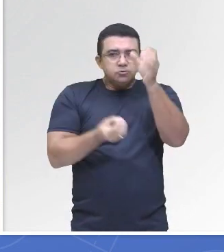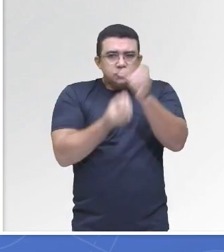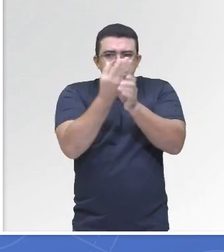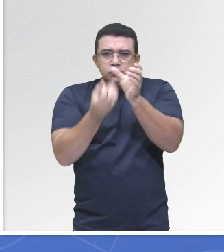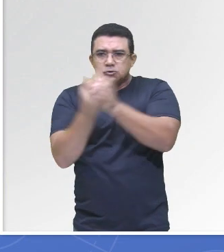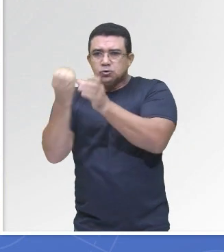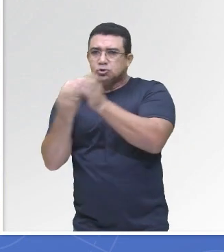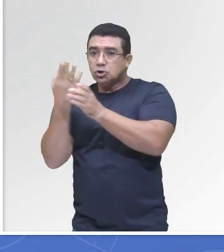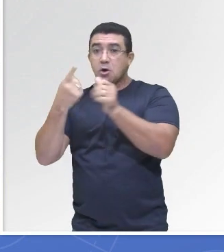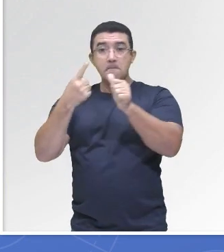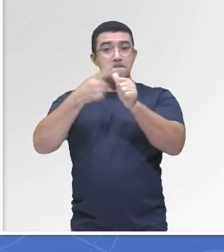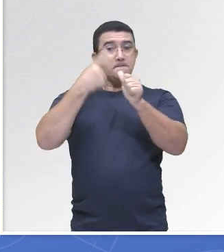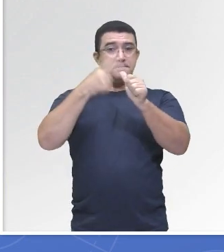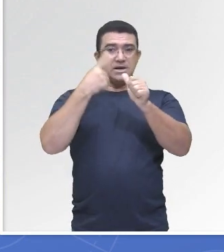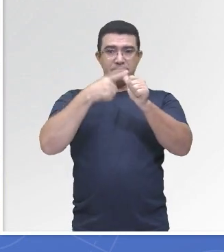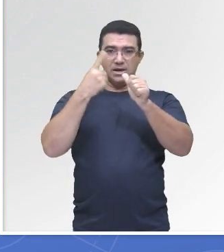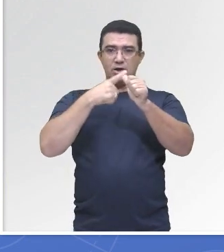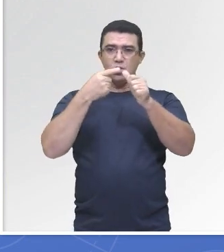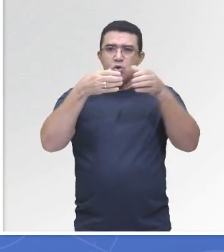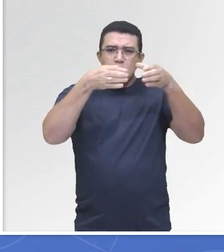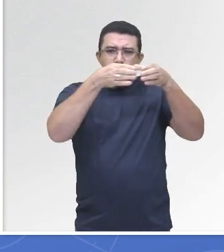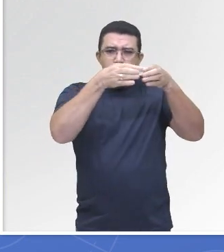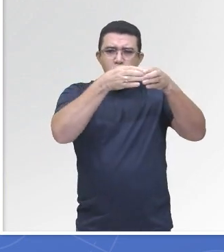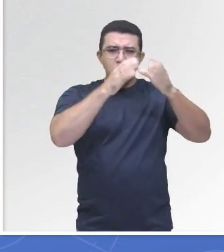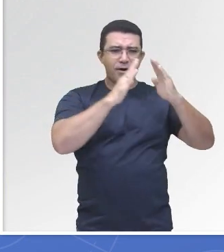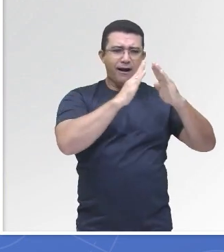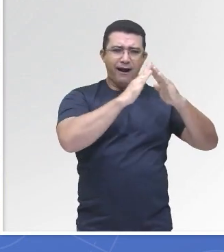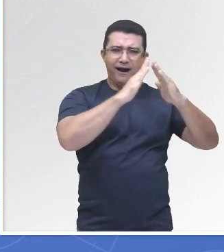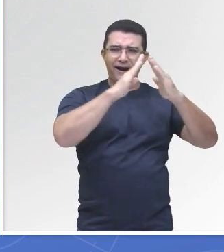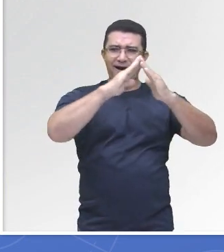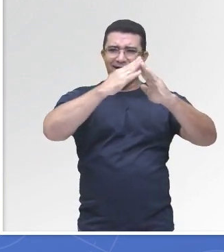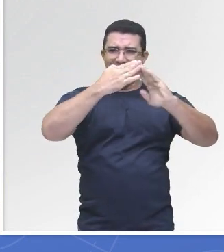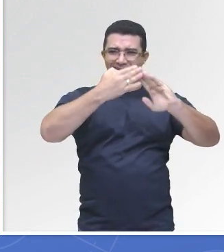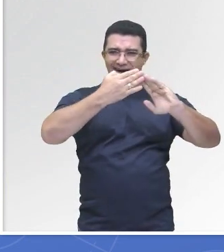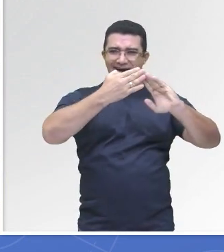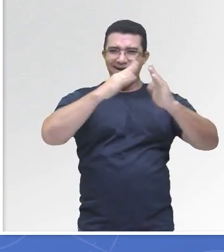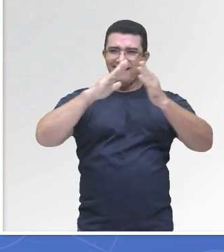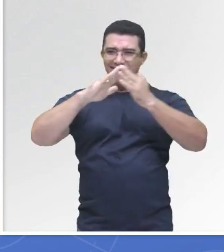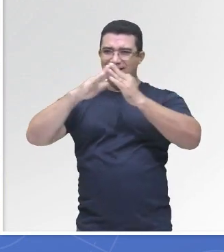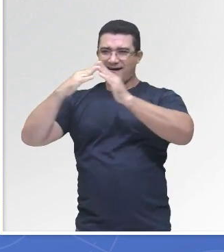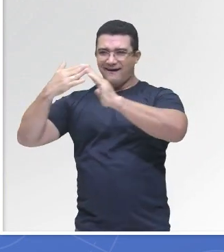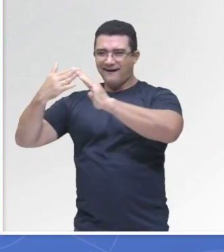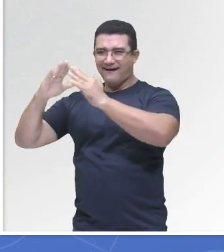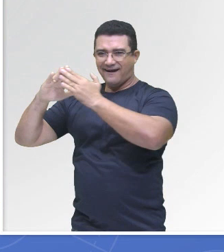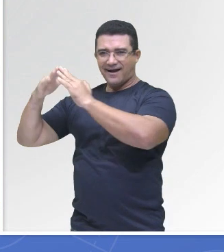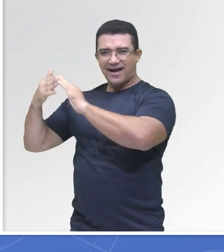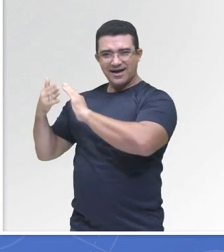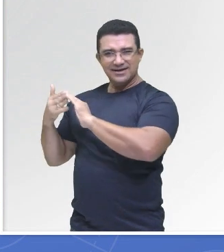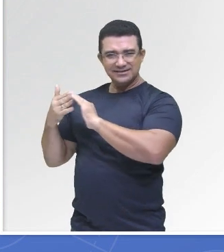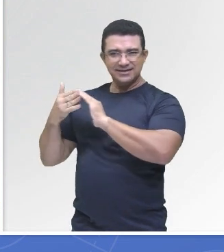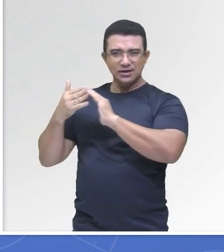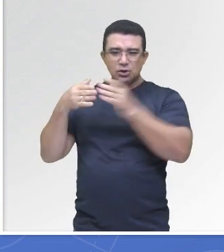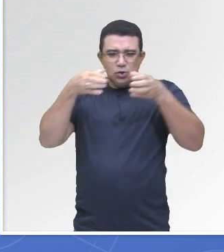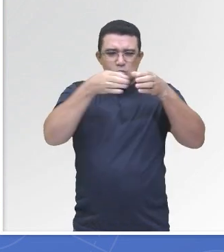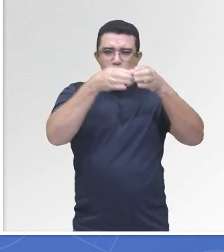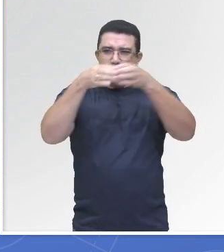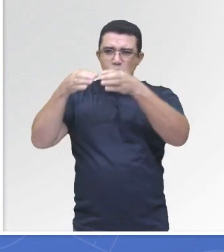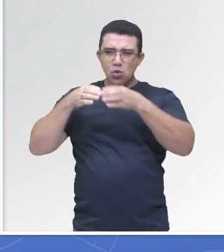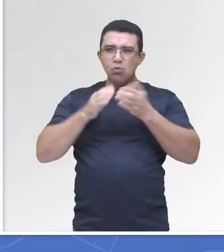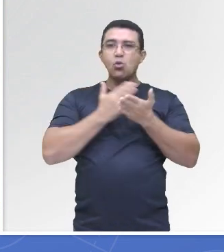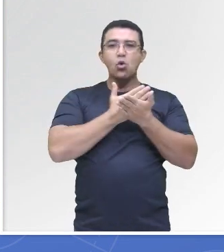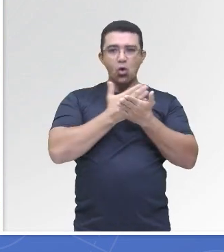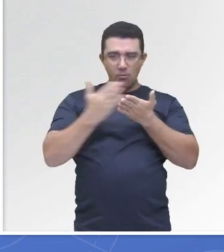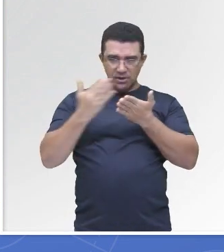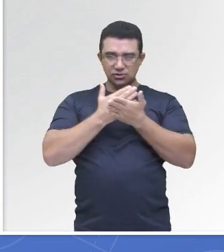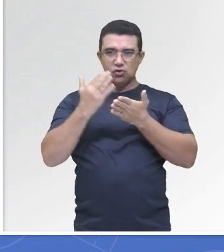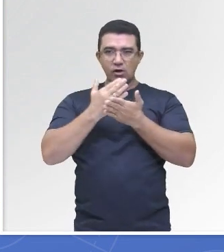primeiras aldeias. Como é que isso acontece, tá? Um fato muito importante para que isso aconteça é